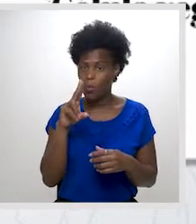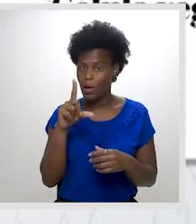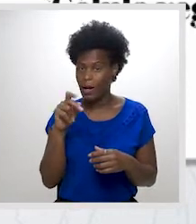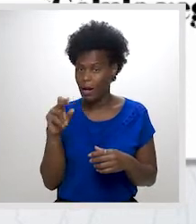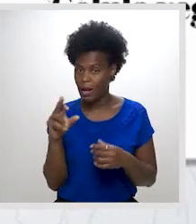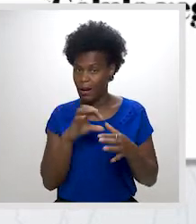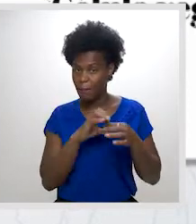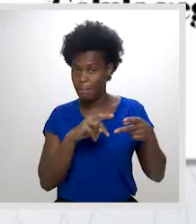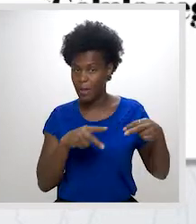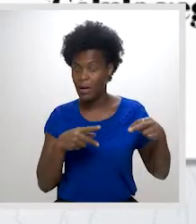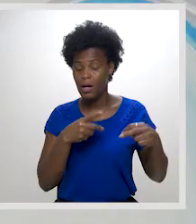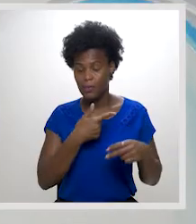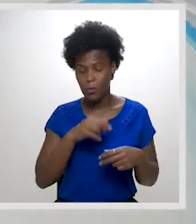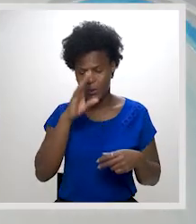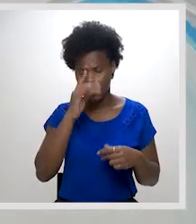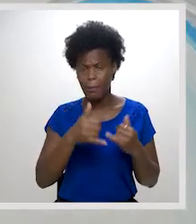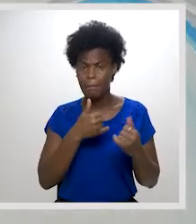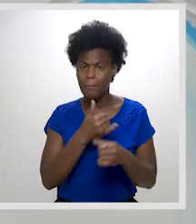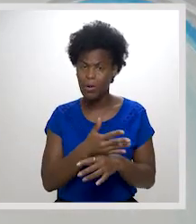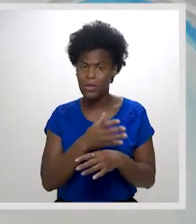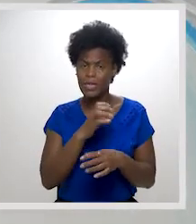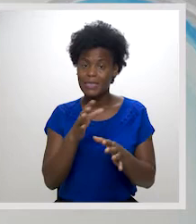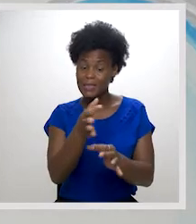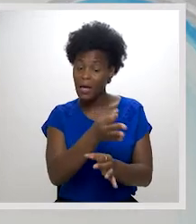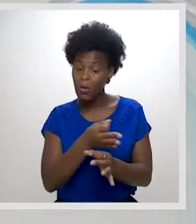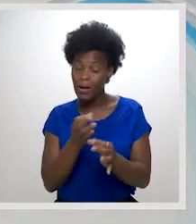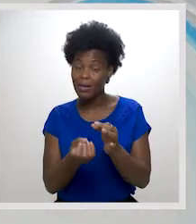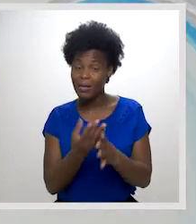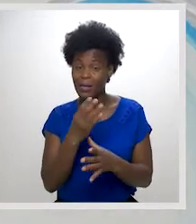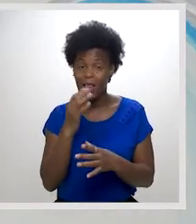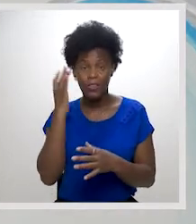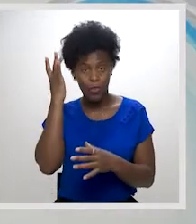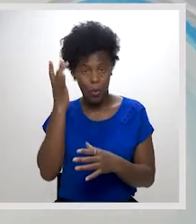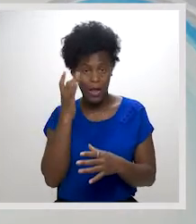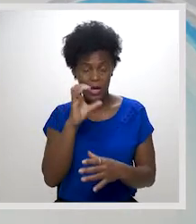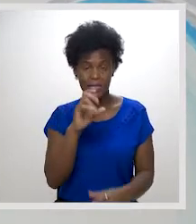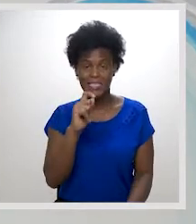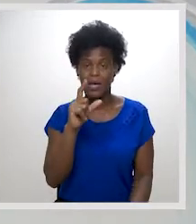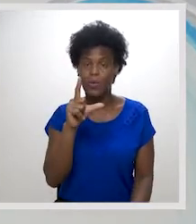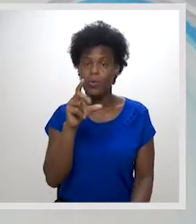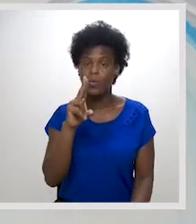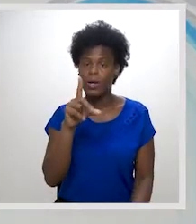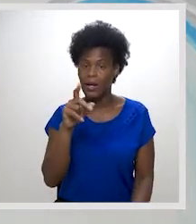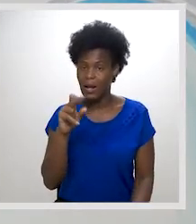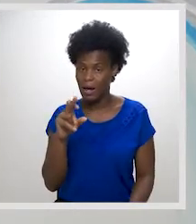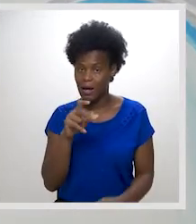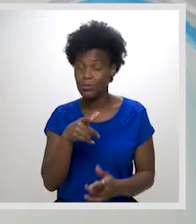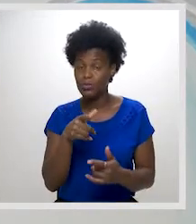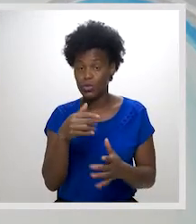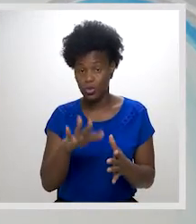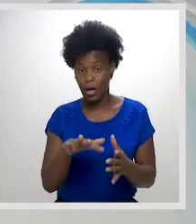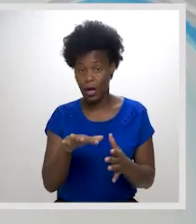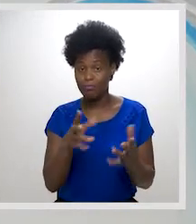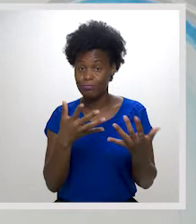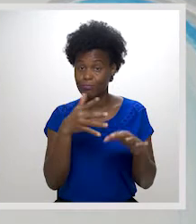nós sabemos, depois da célula, que veio a surgir a teoria celular. A teoria celular é uma teoria